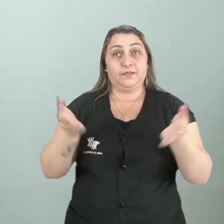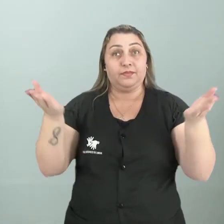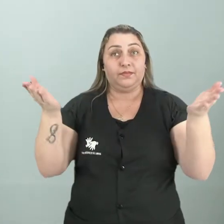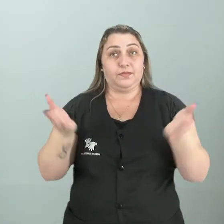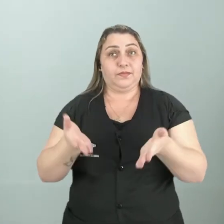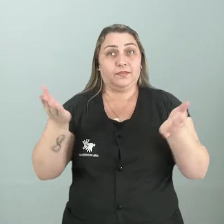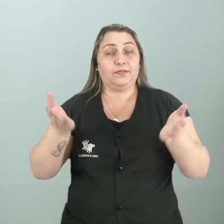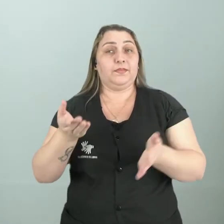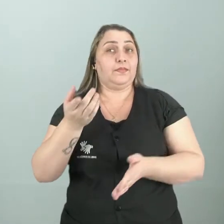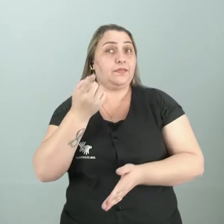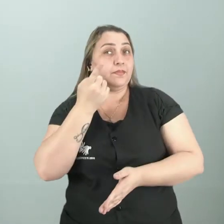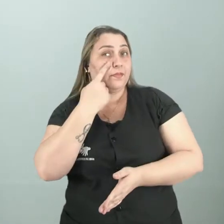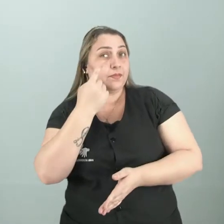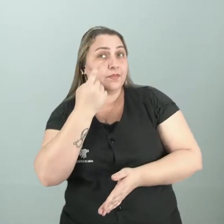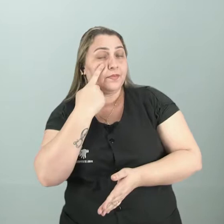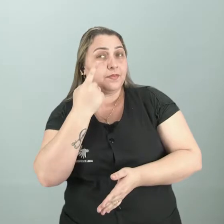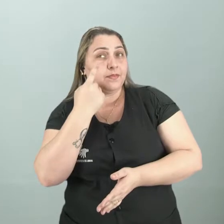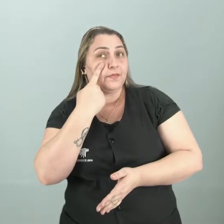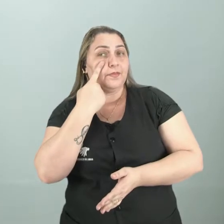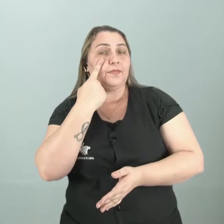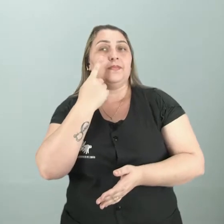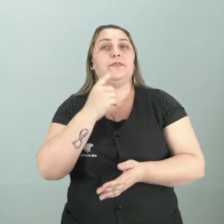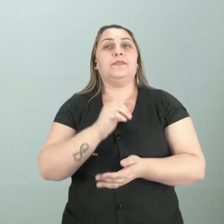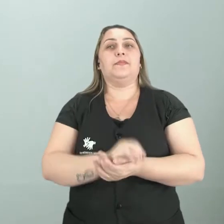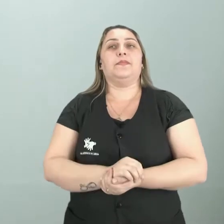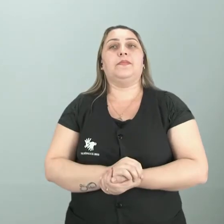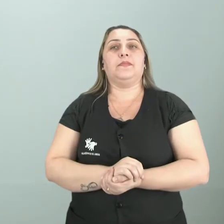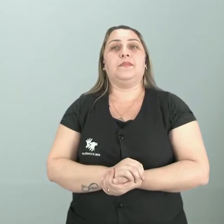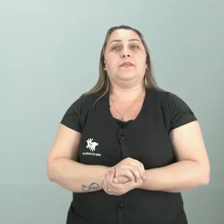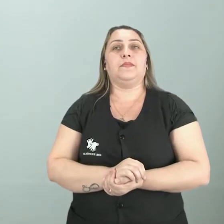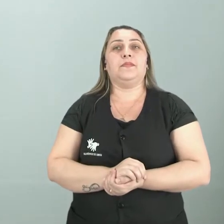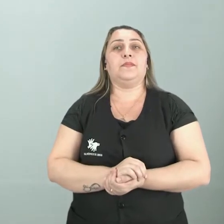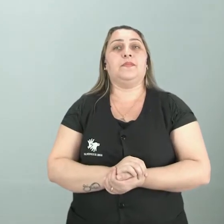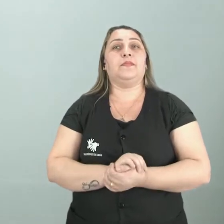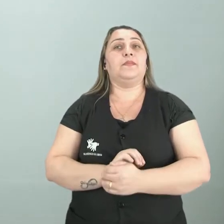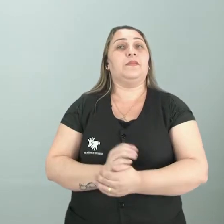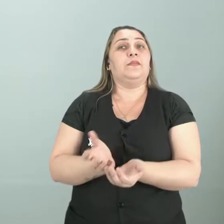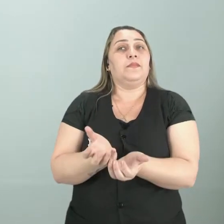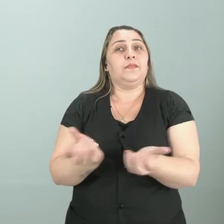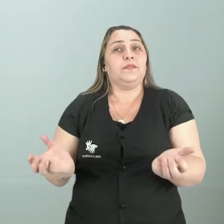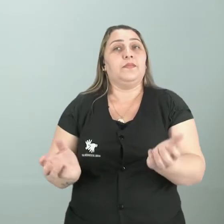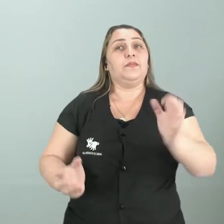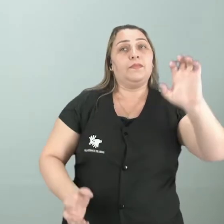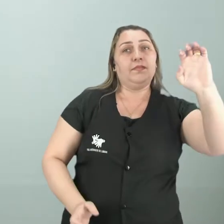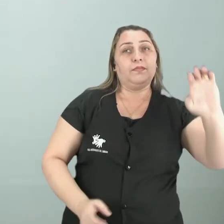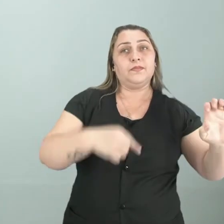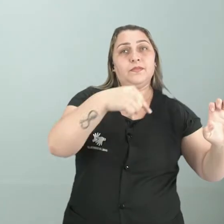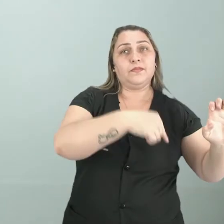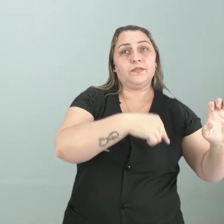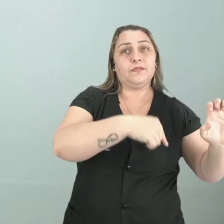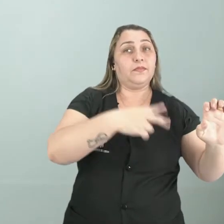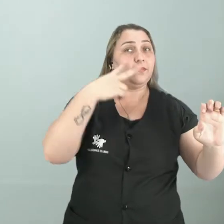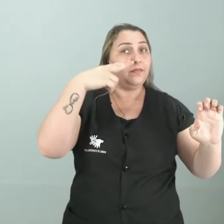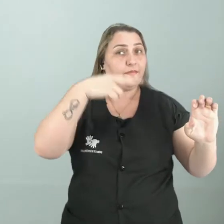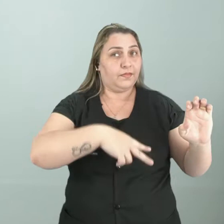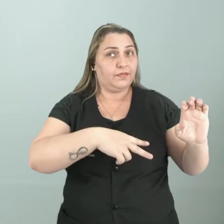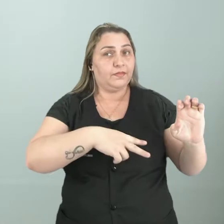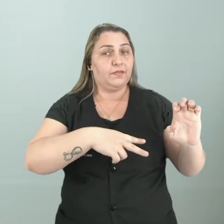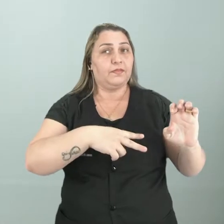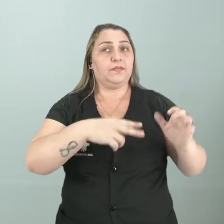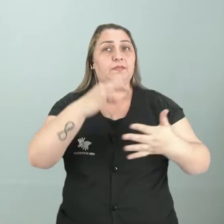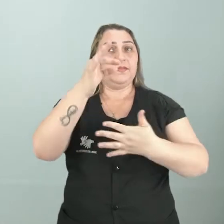Agora, eu quero que vocês observem esta outra maquete aqui. Vamos observar?